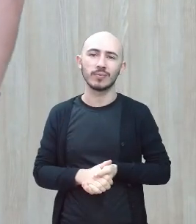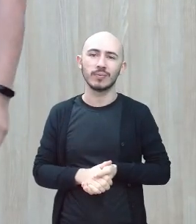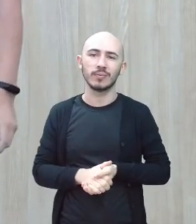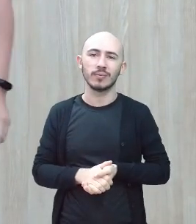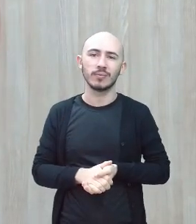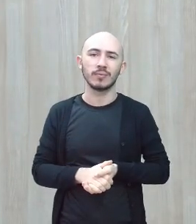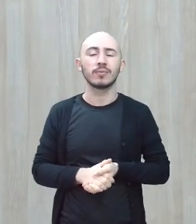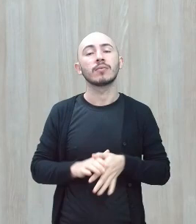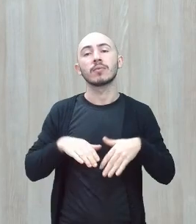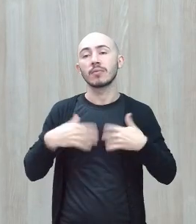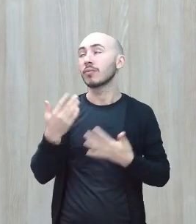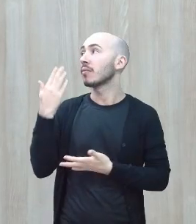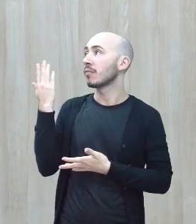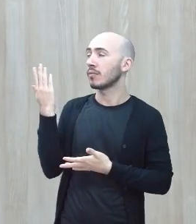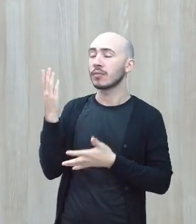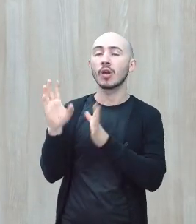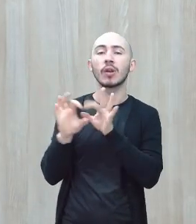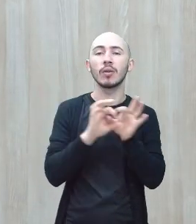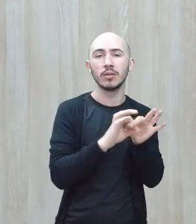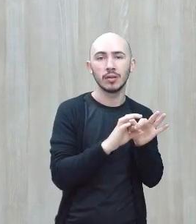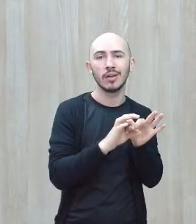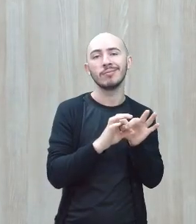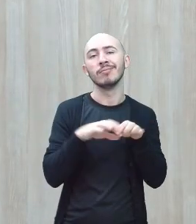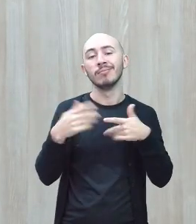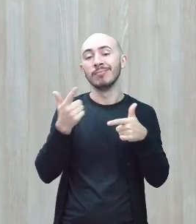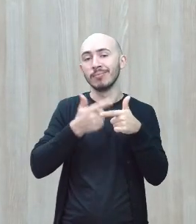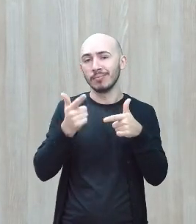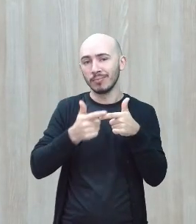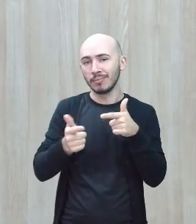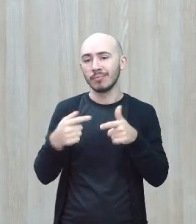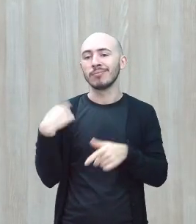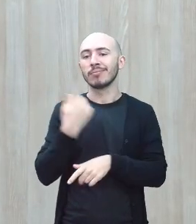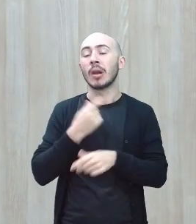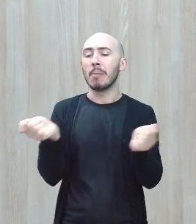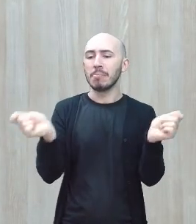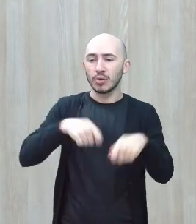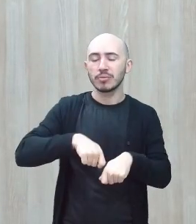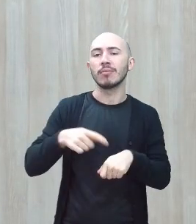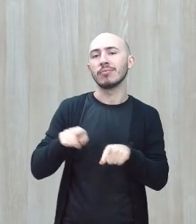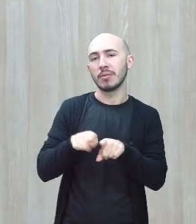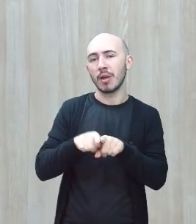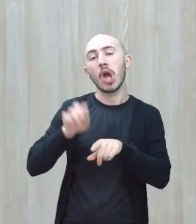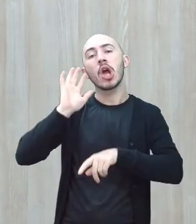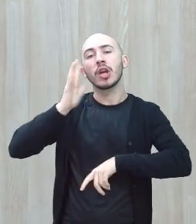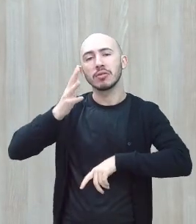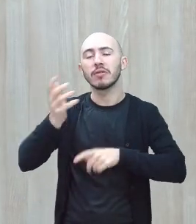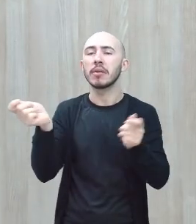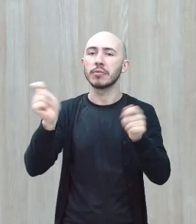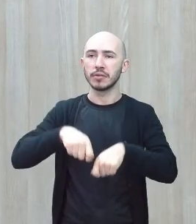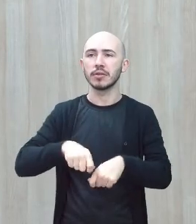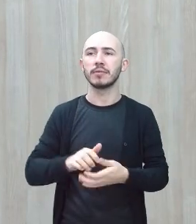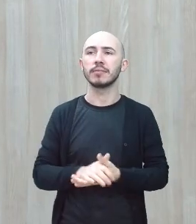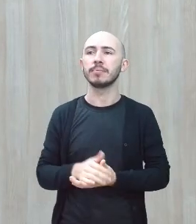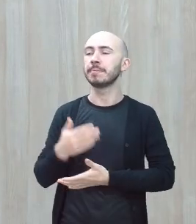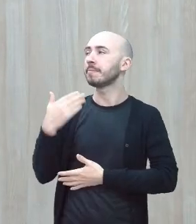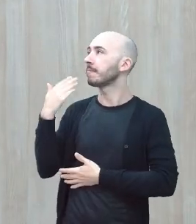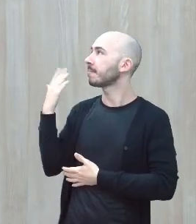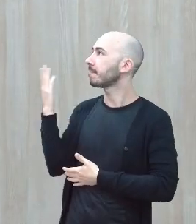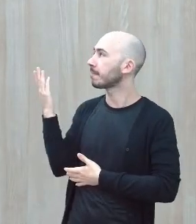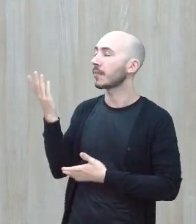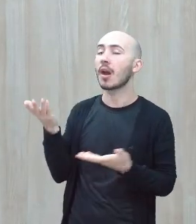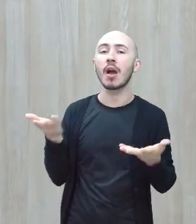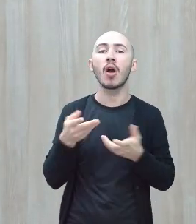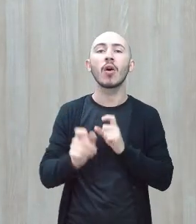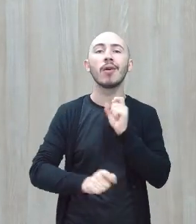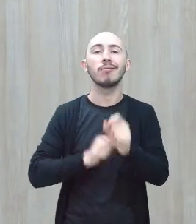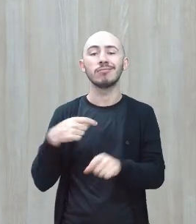uma situação-problema, né? A gente tem uma habilidade e uma resolução, desde que antes disso a gente tem uma situação-problema. Então, agora a